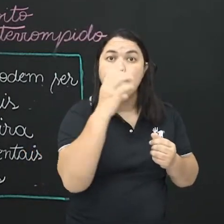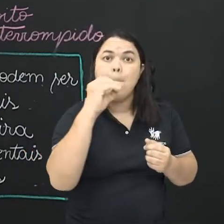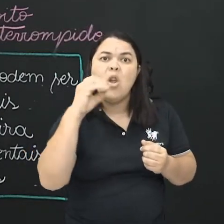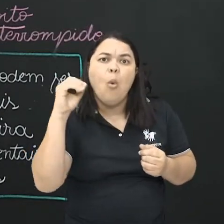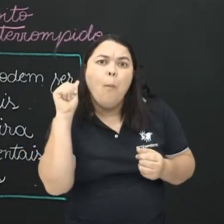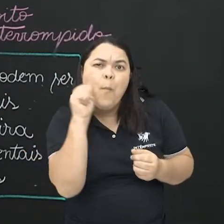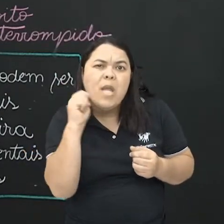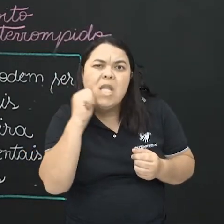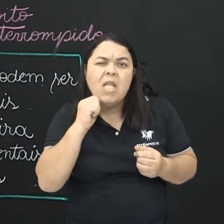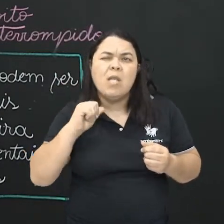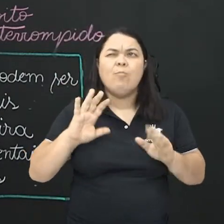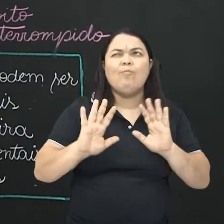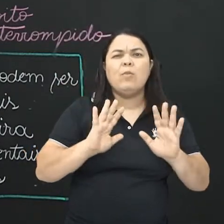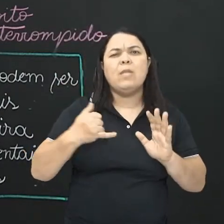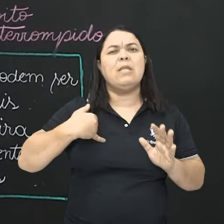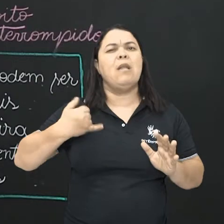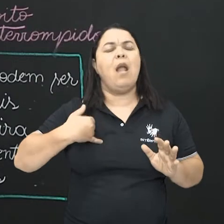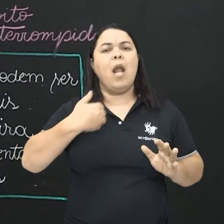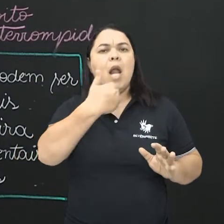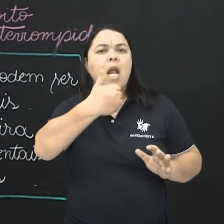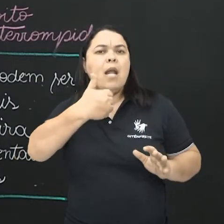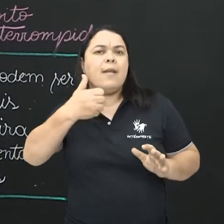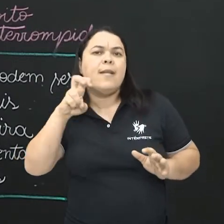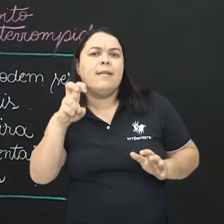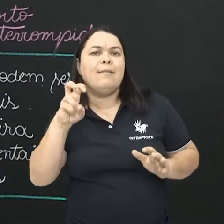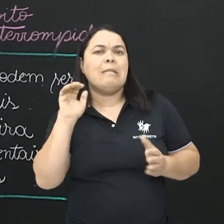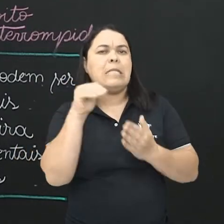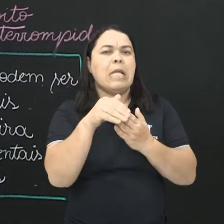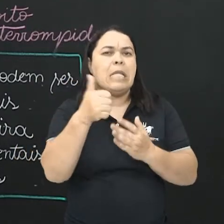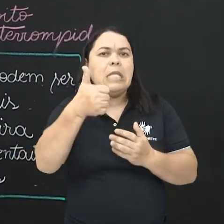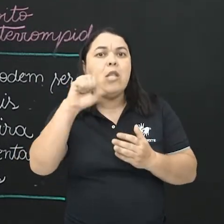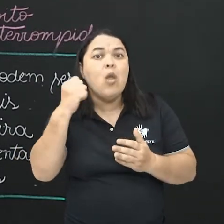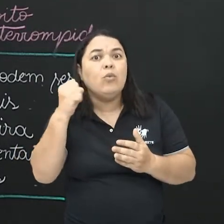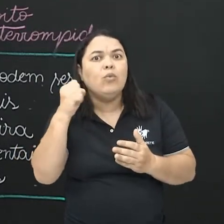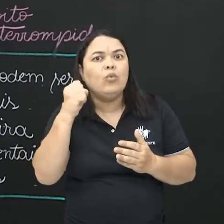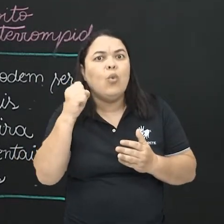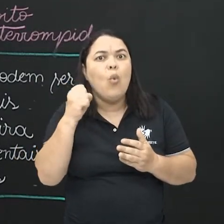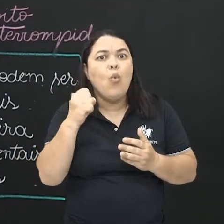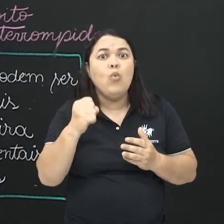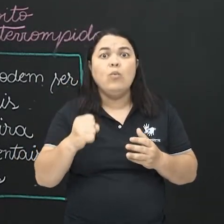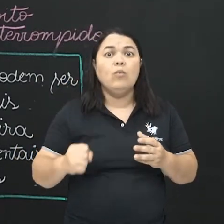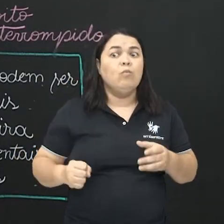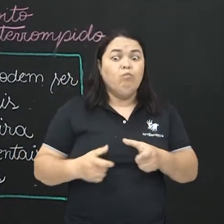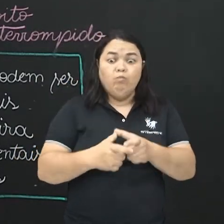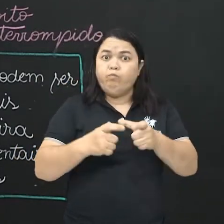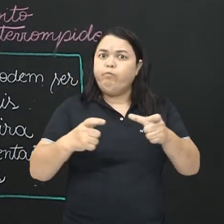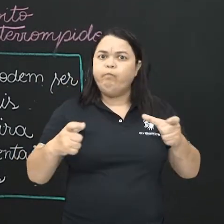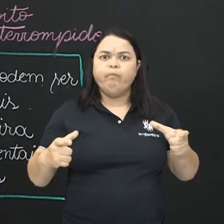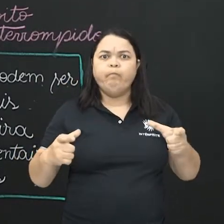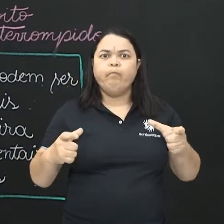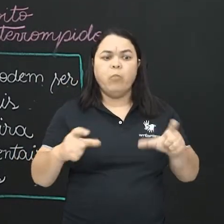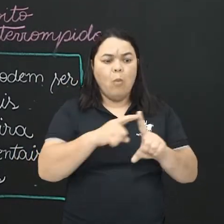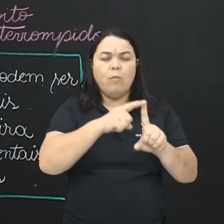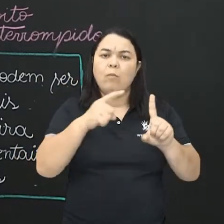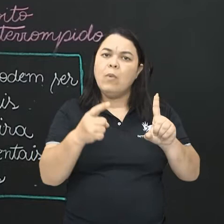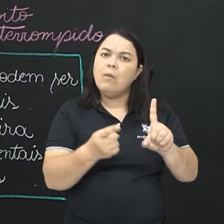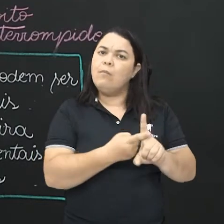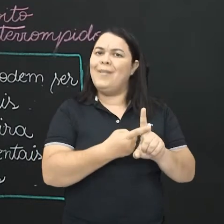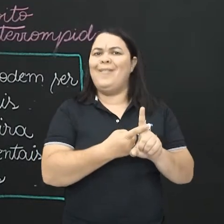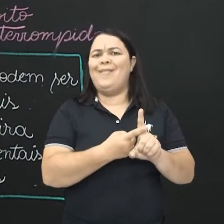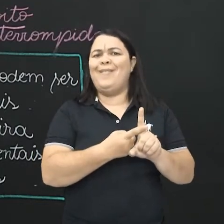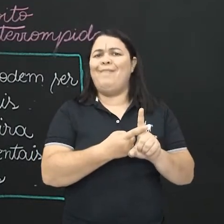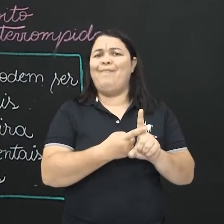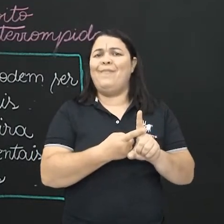entre 15 a 18 anos. Isso traz um alarme porque, nessa faixa etária, ainda falta muita